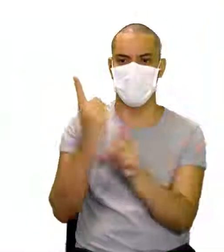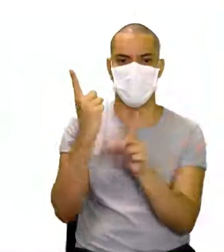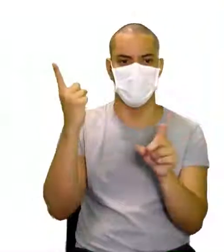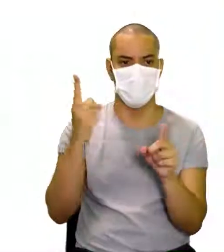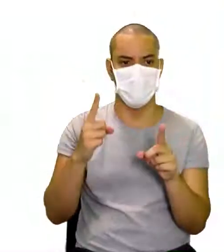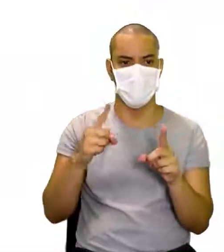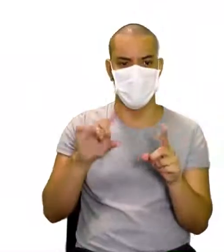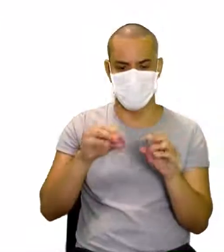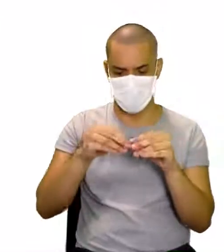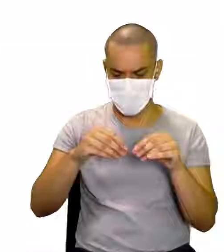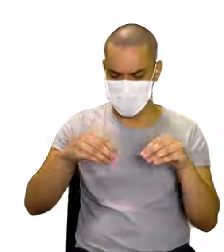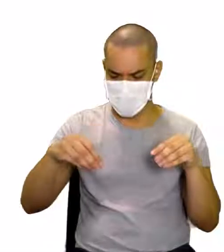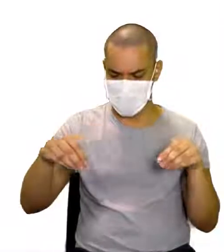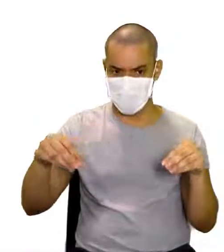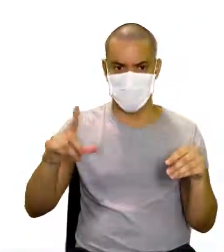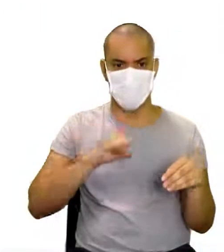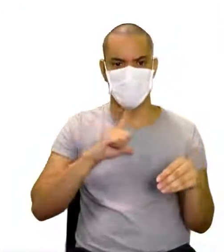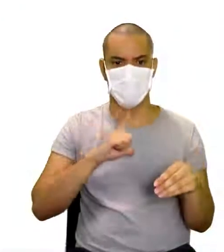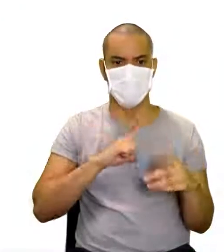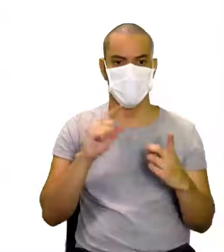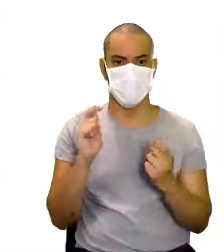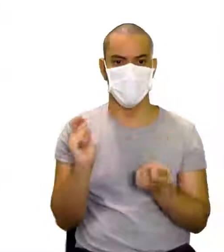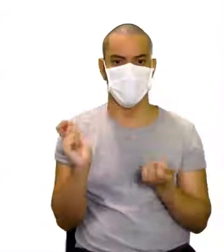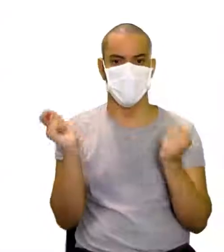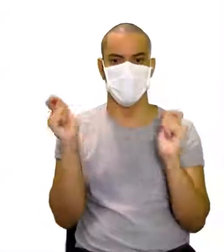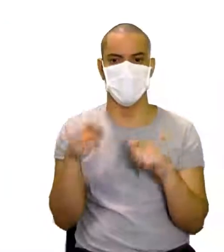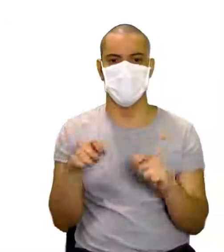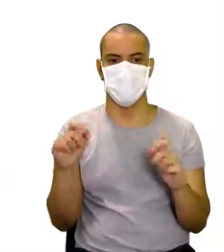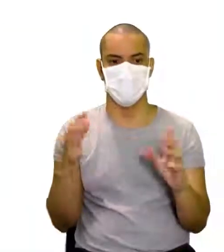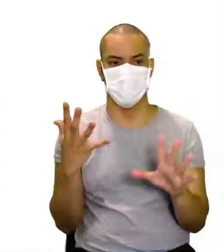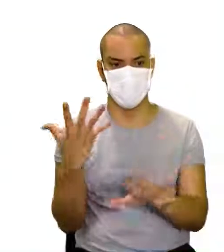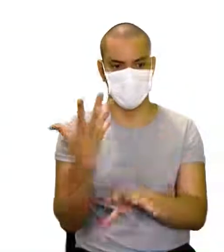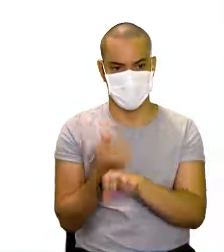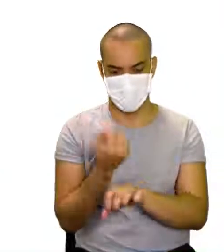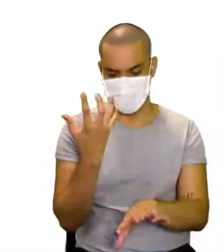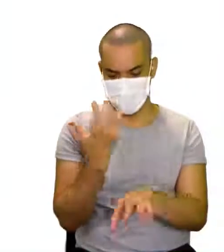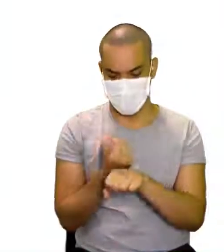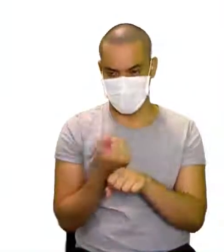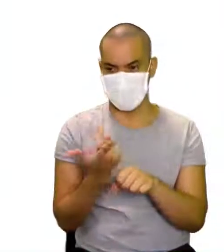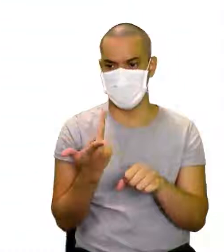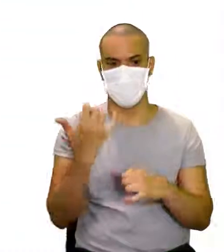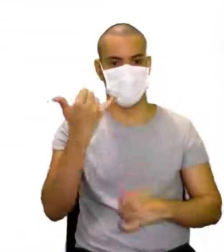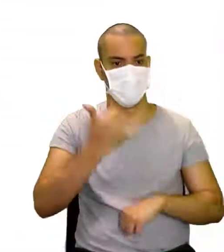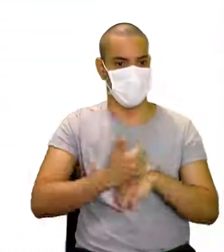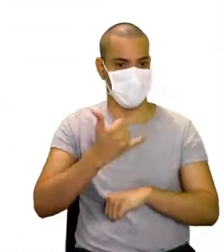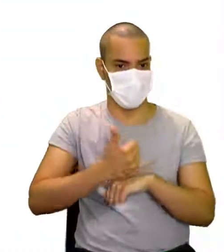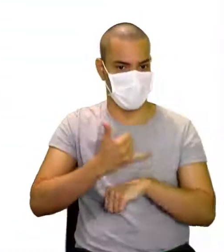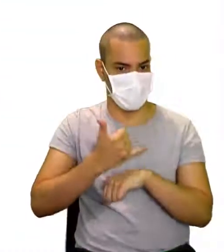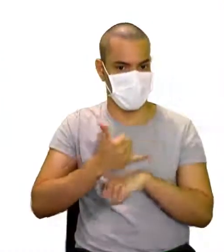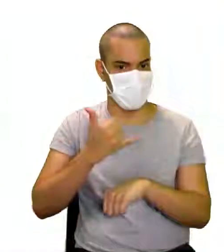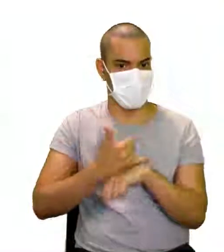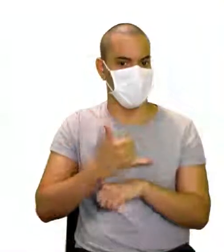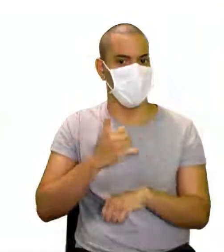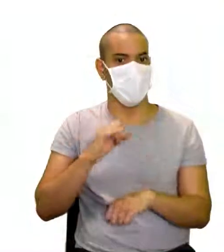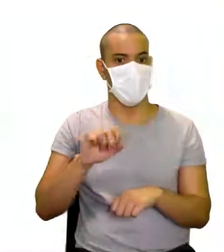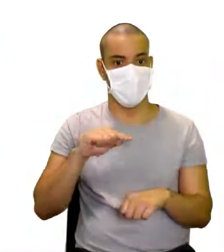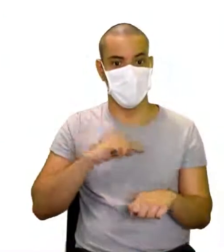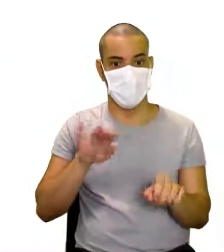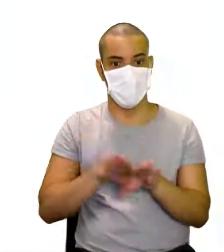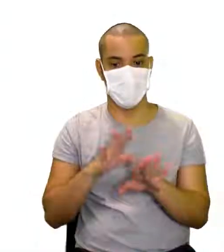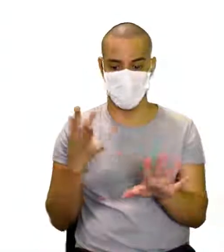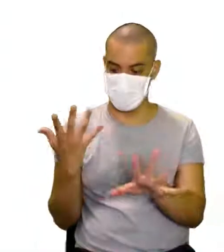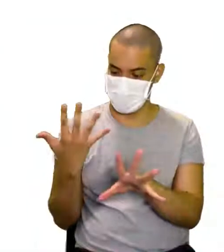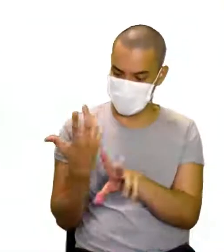pequenas pedrinhas tinham a capacidade de atrair tanto objetos de ferro quanto de se